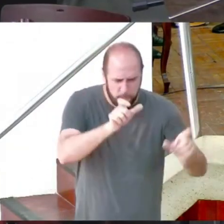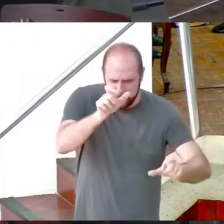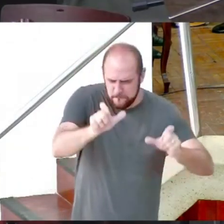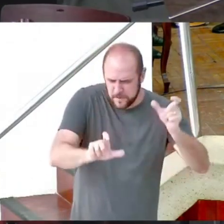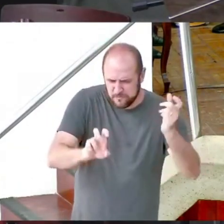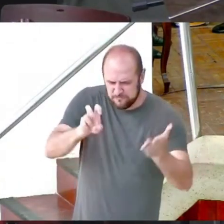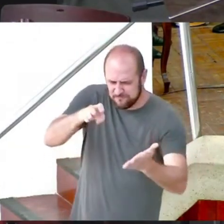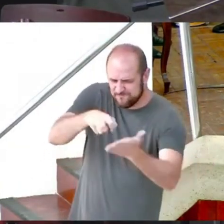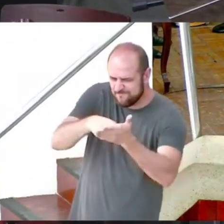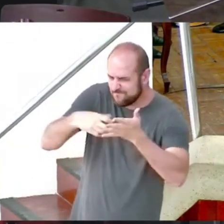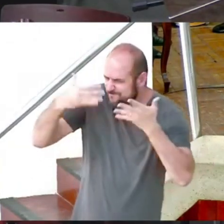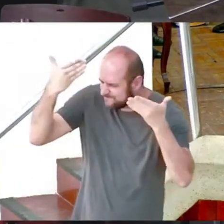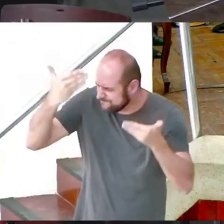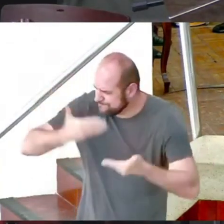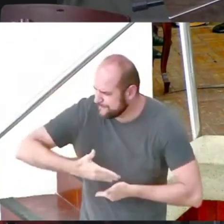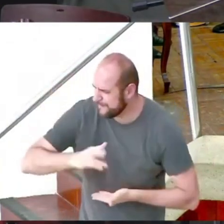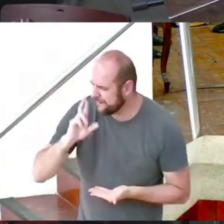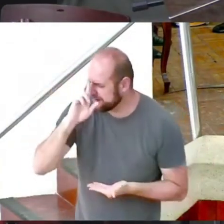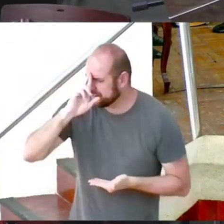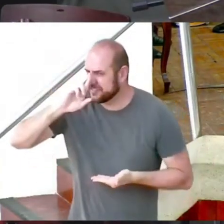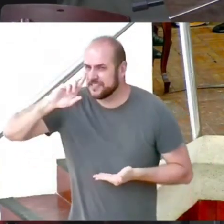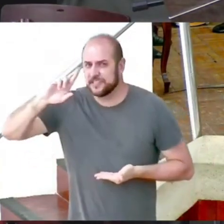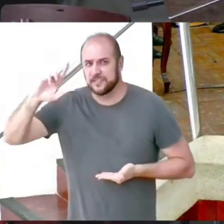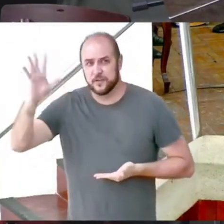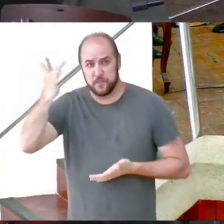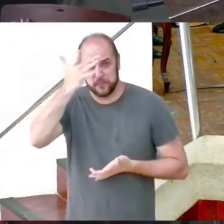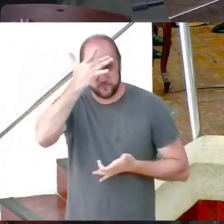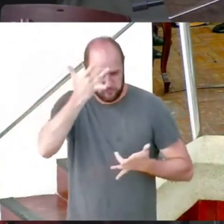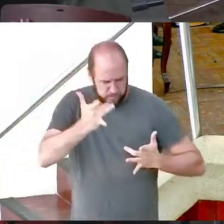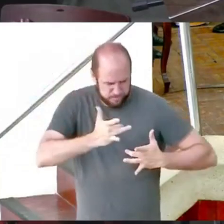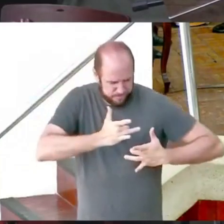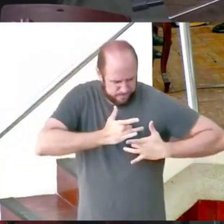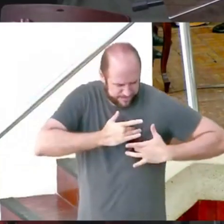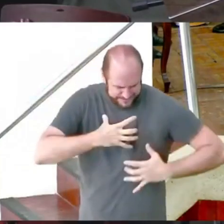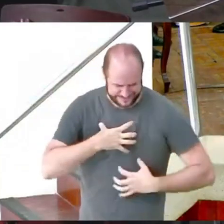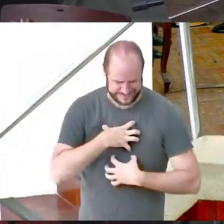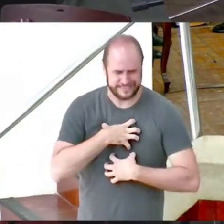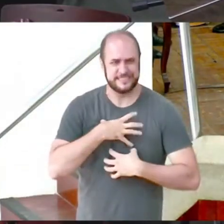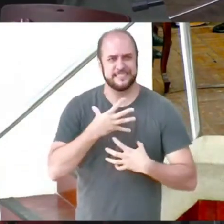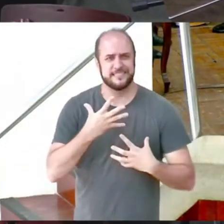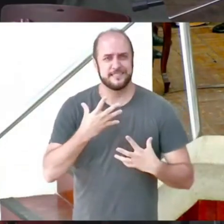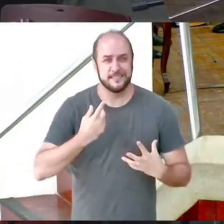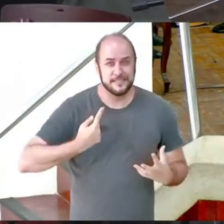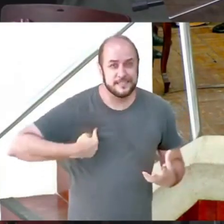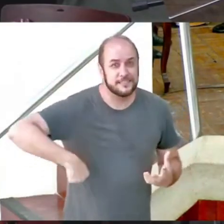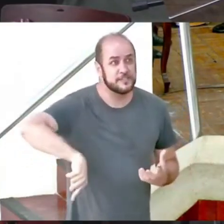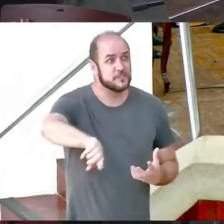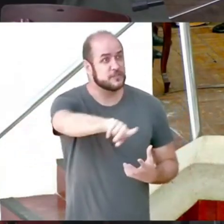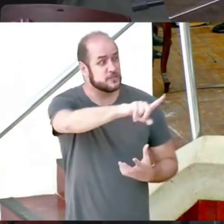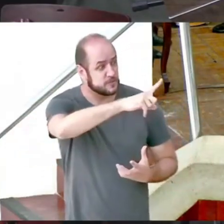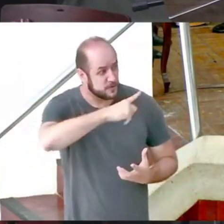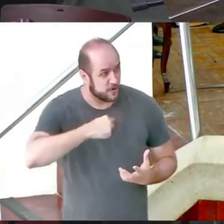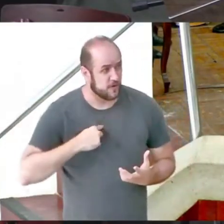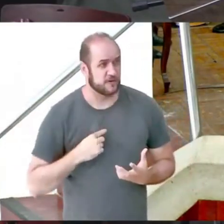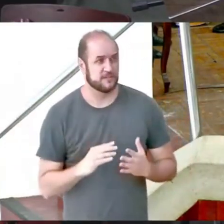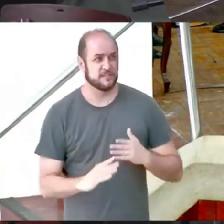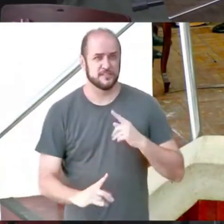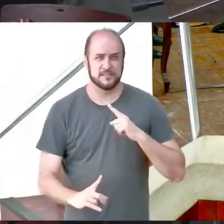de Cristo. E pessoas vão sendo alcançadas. E nós vamos